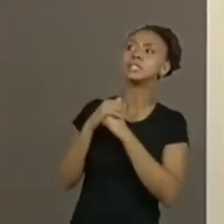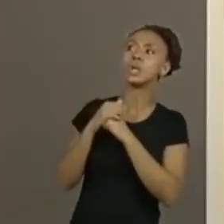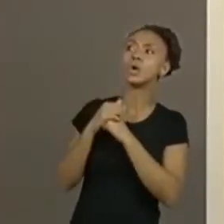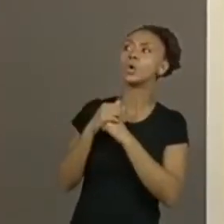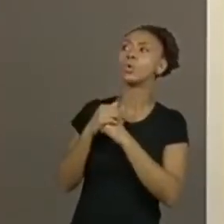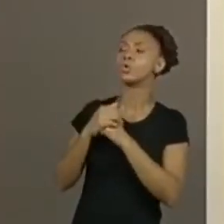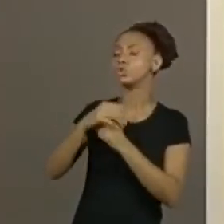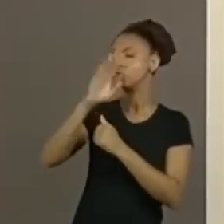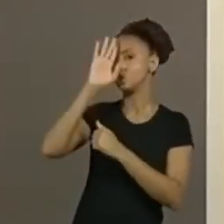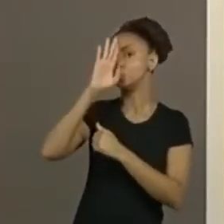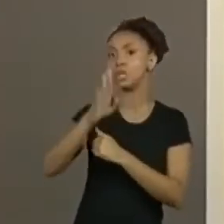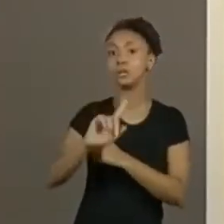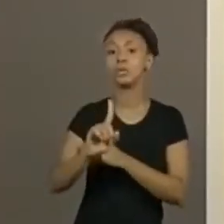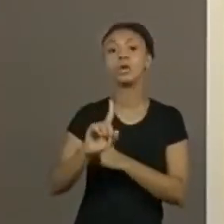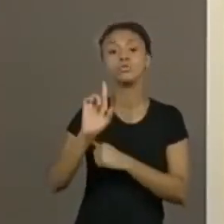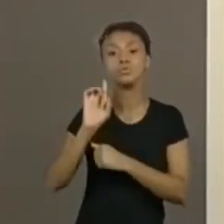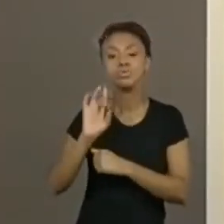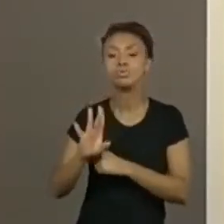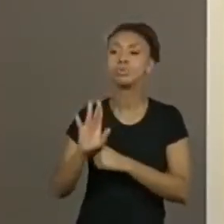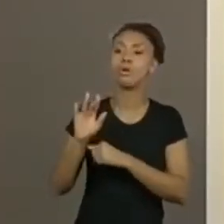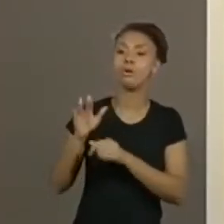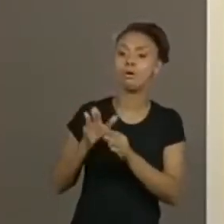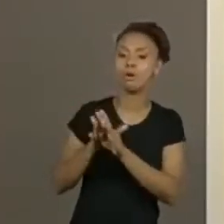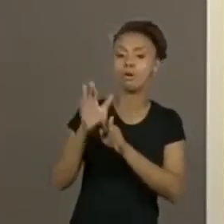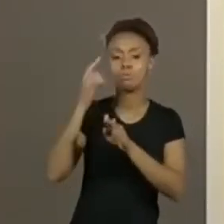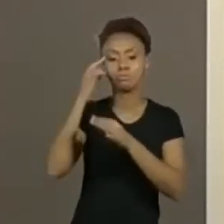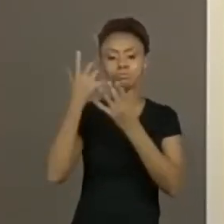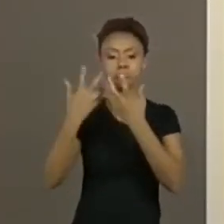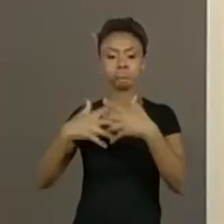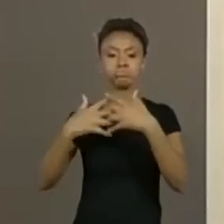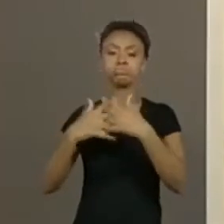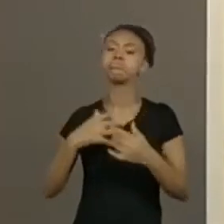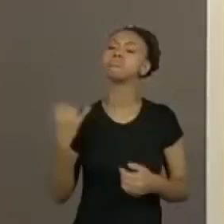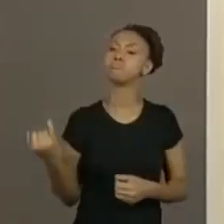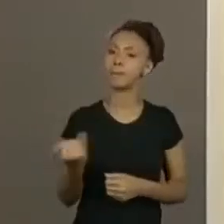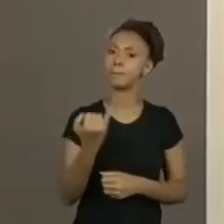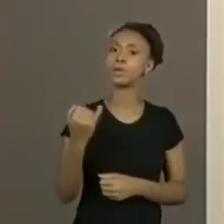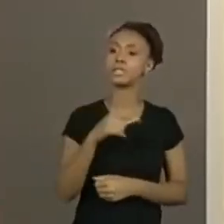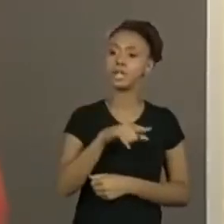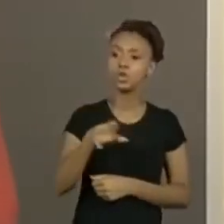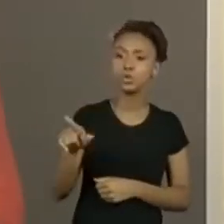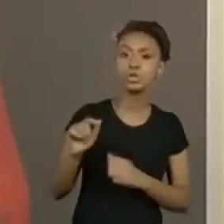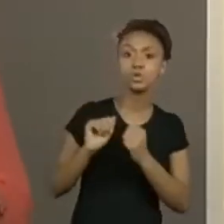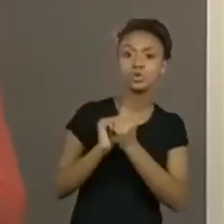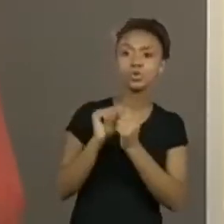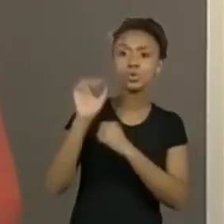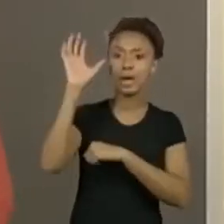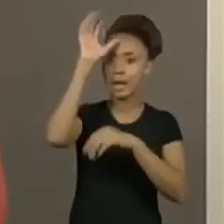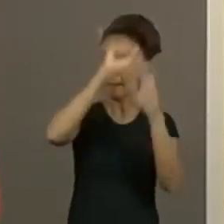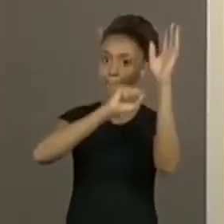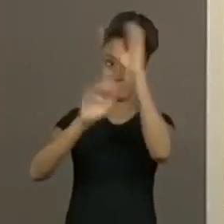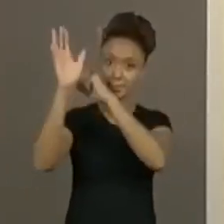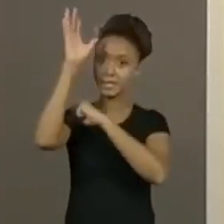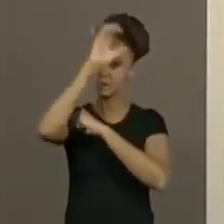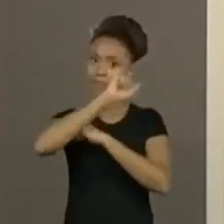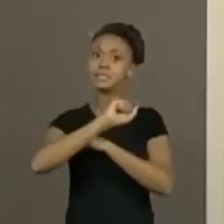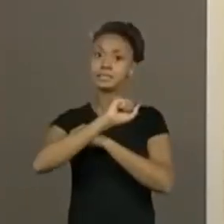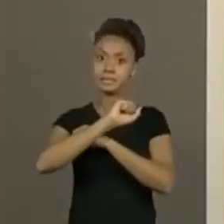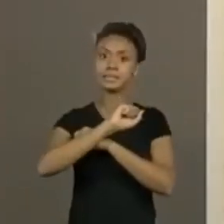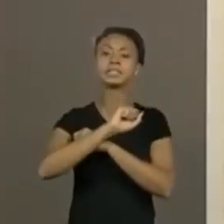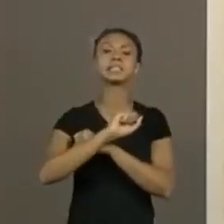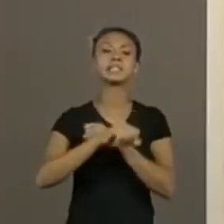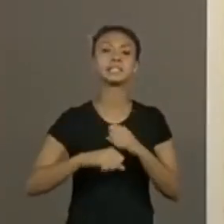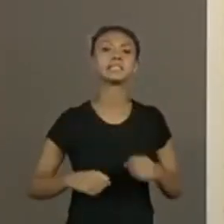já apresentar. Tá? É muito importante que eles façam parte desse processo, que eles construam junto com a gente essas regras a partir